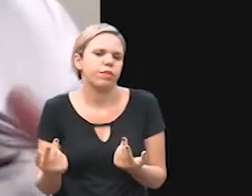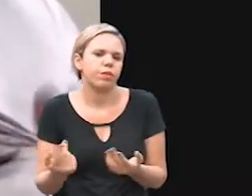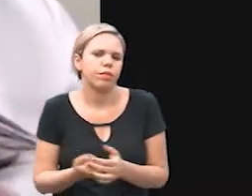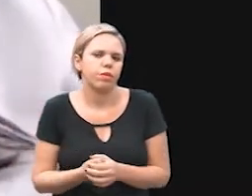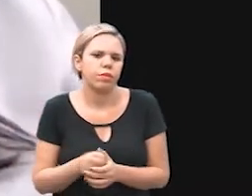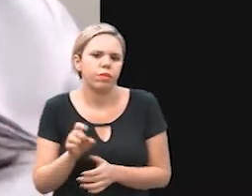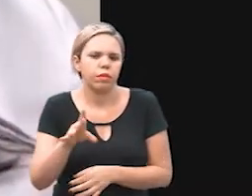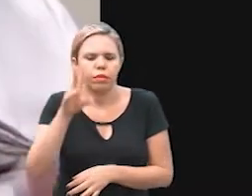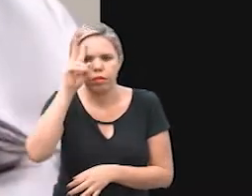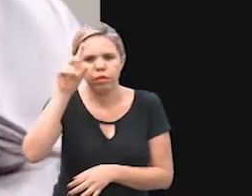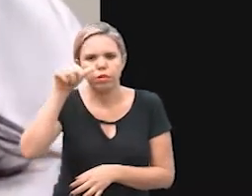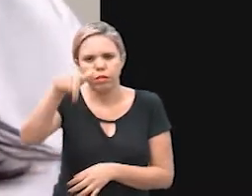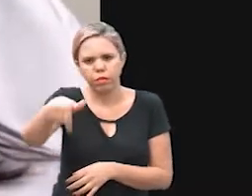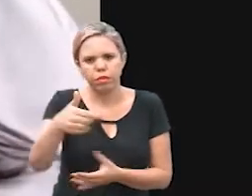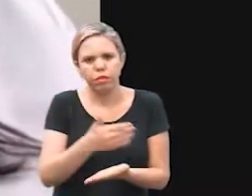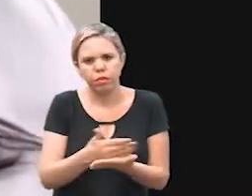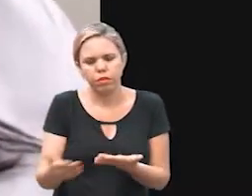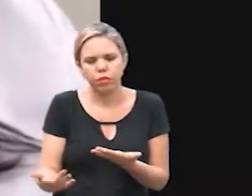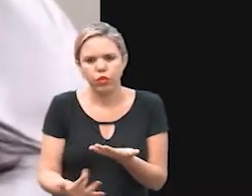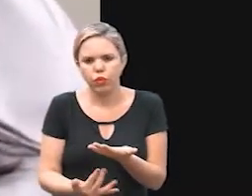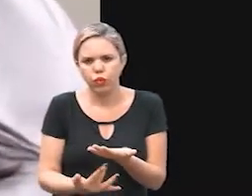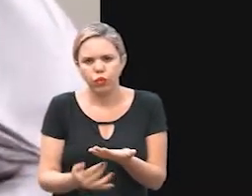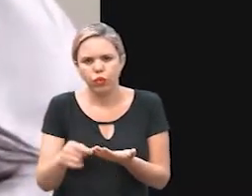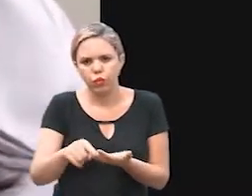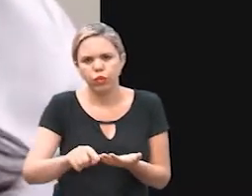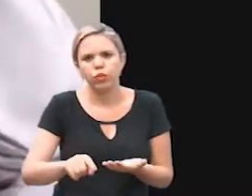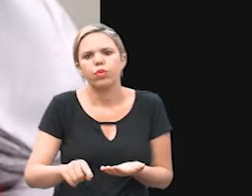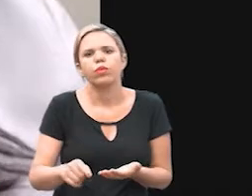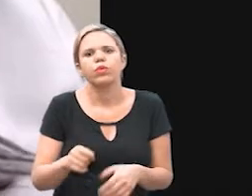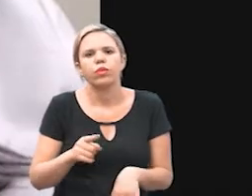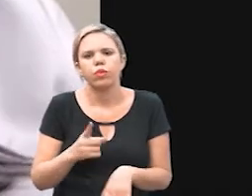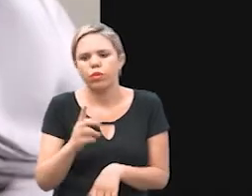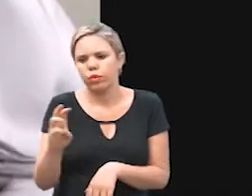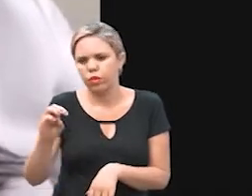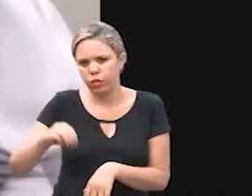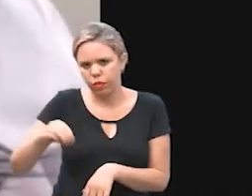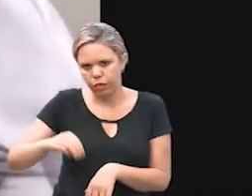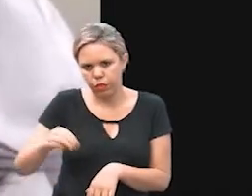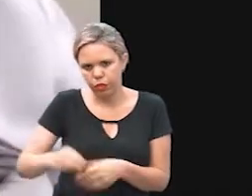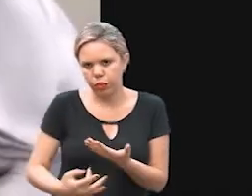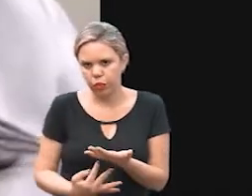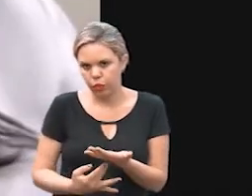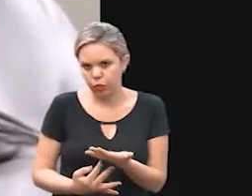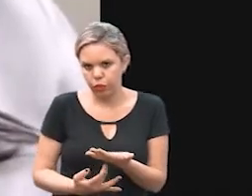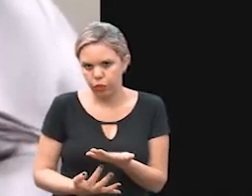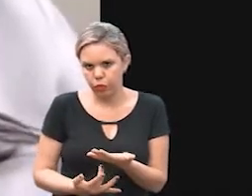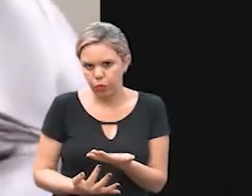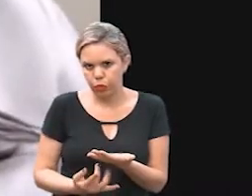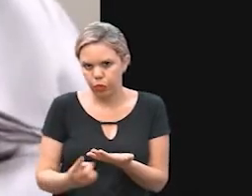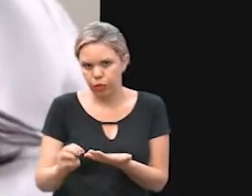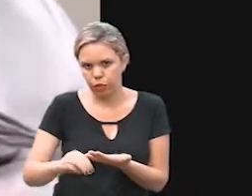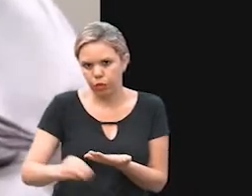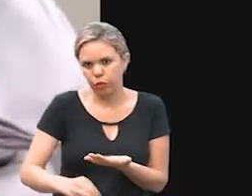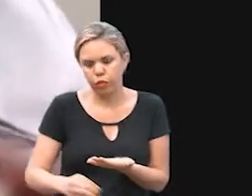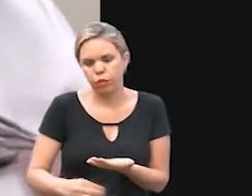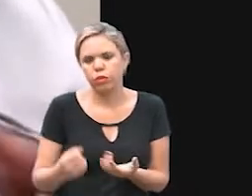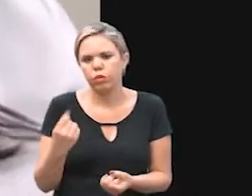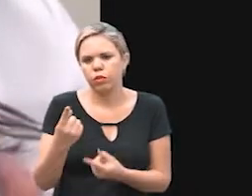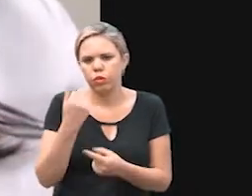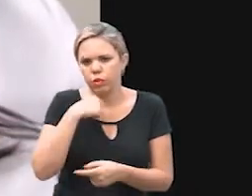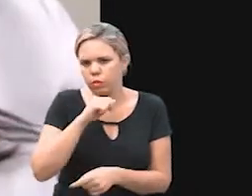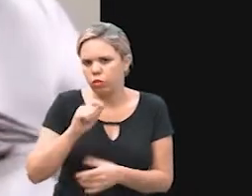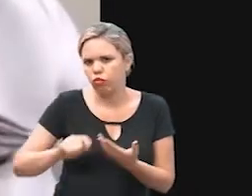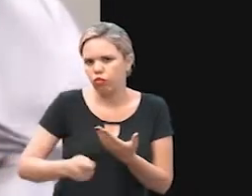Então, só lembrar que depois que começou a fervura da panela, tem que contar 15 minutos com ela ligada fervendo. Algumas mães